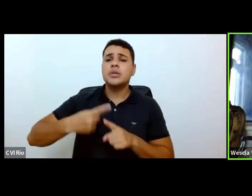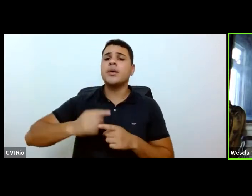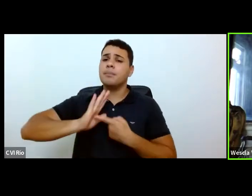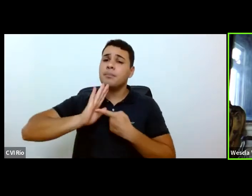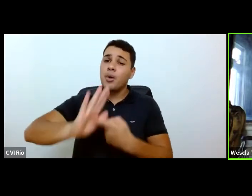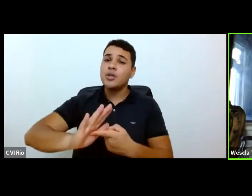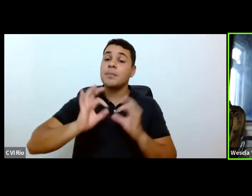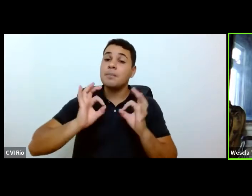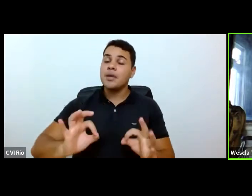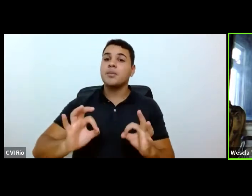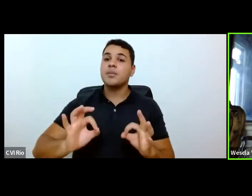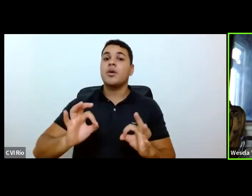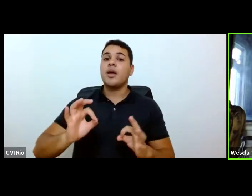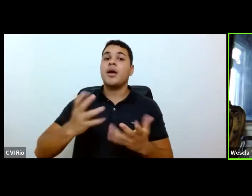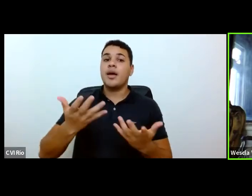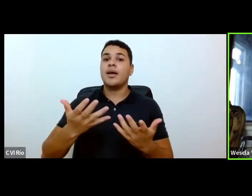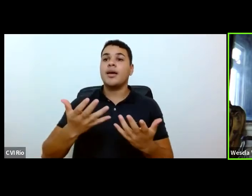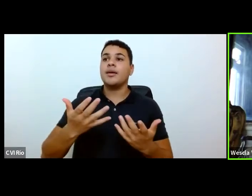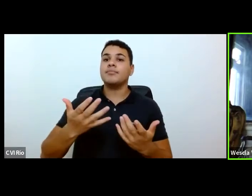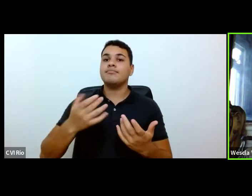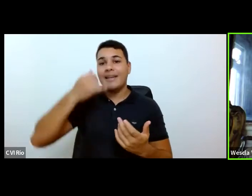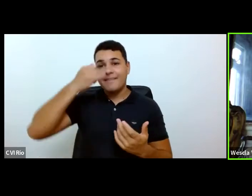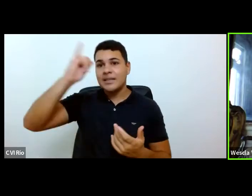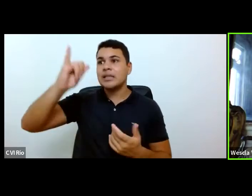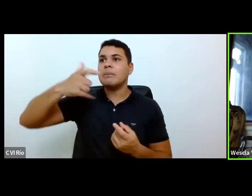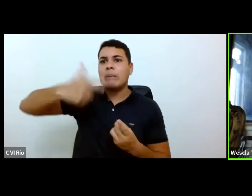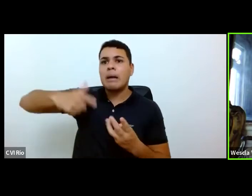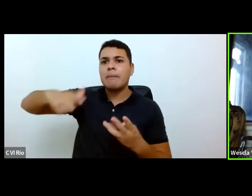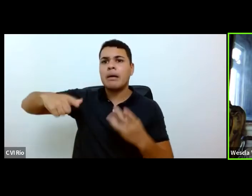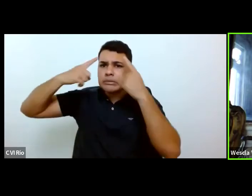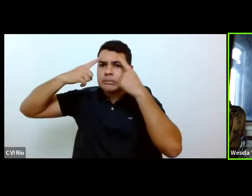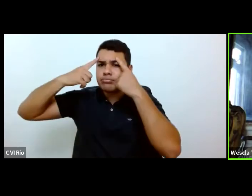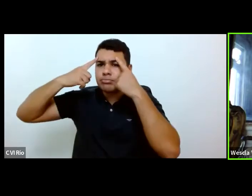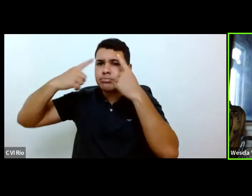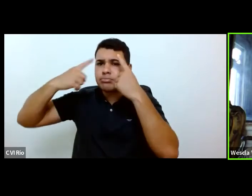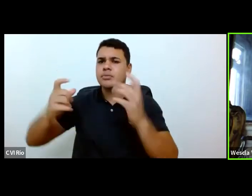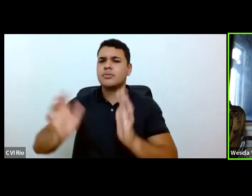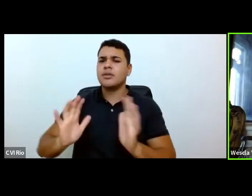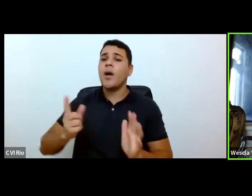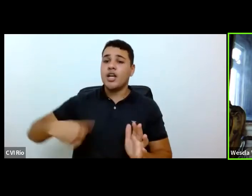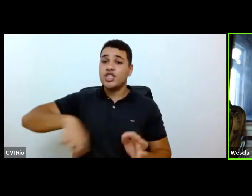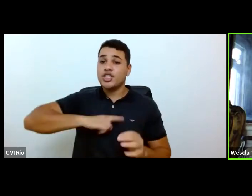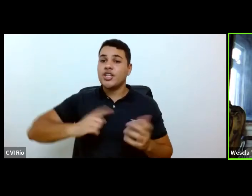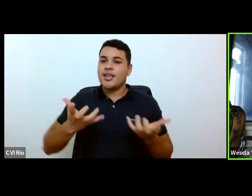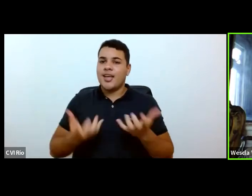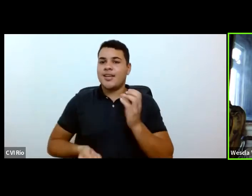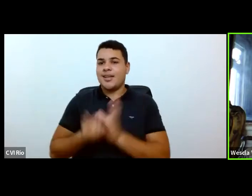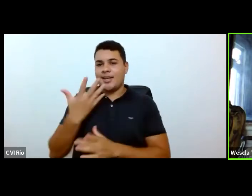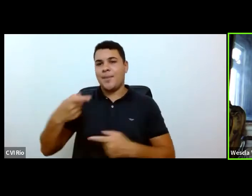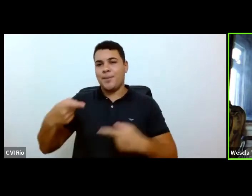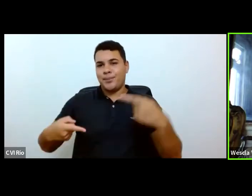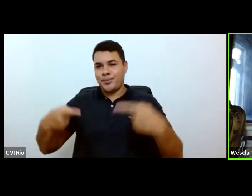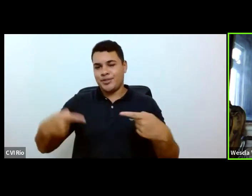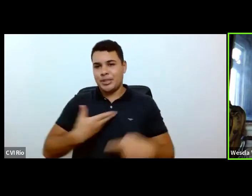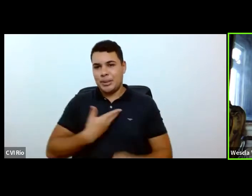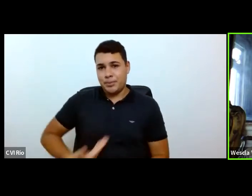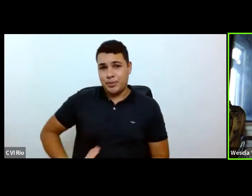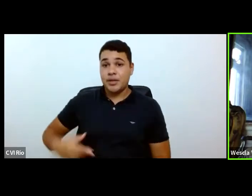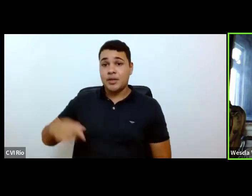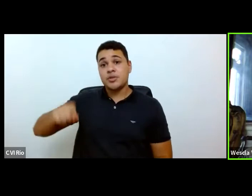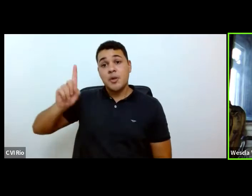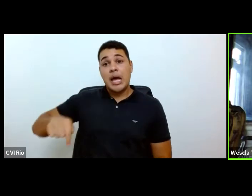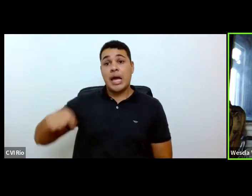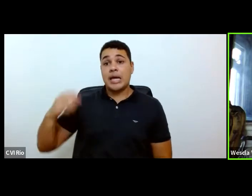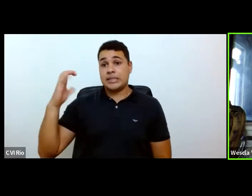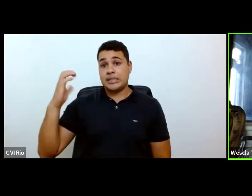mais violência não continue acontecendo, né? Reunir esses dados, propor política pública. Então, né, não deixa de ser uma ciência esse exercício